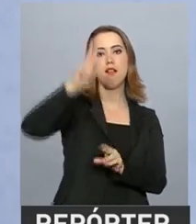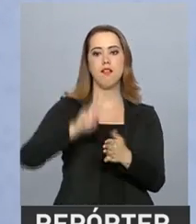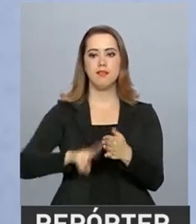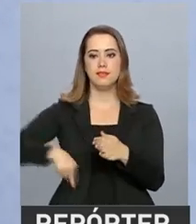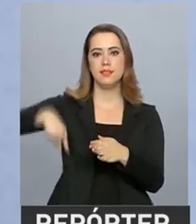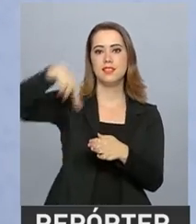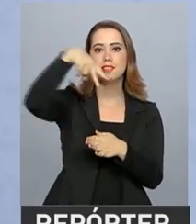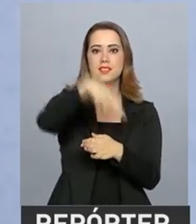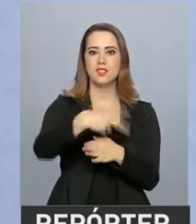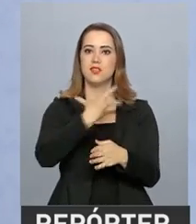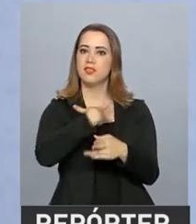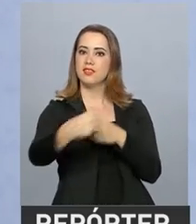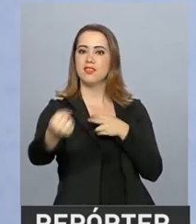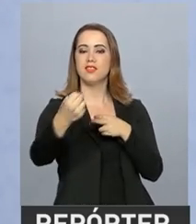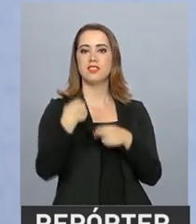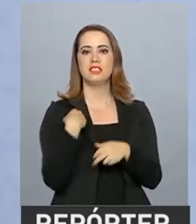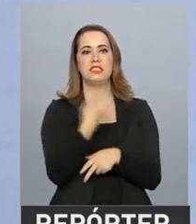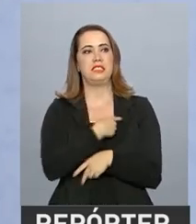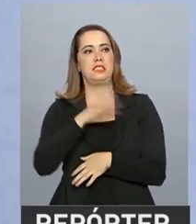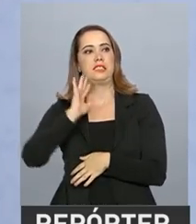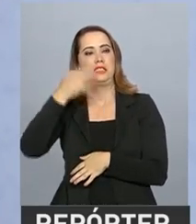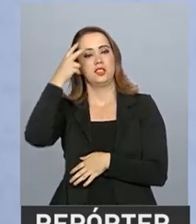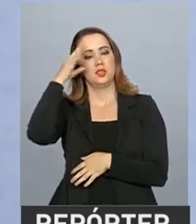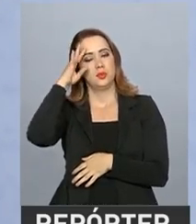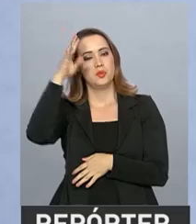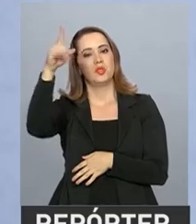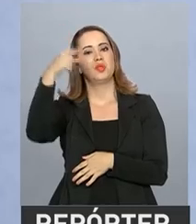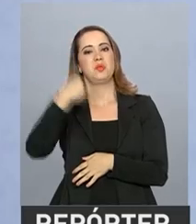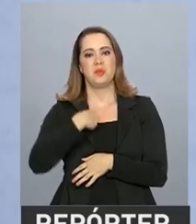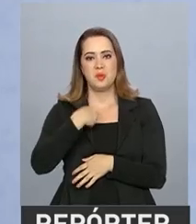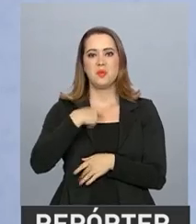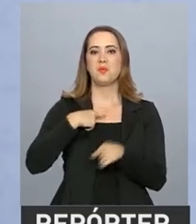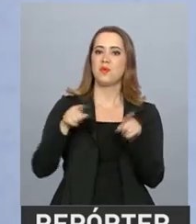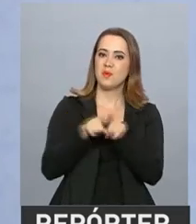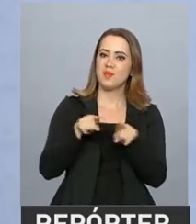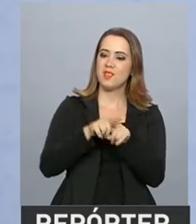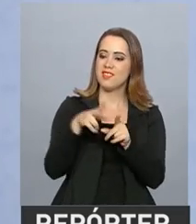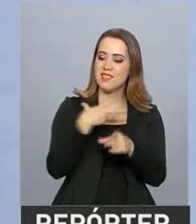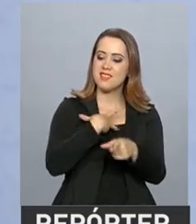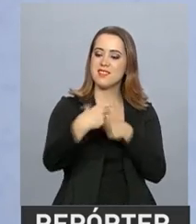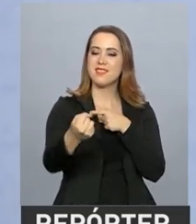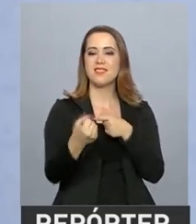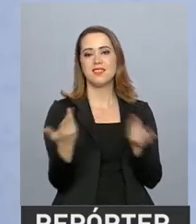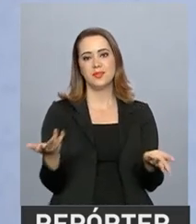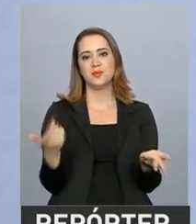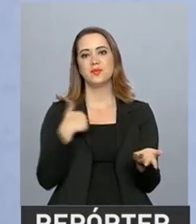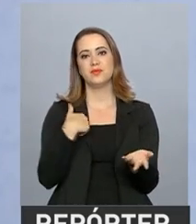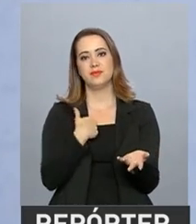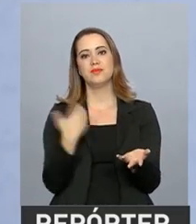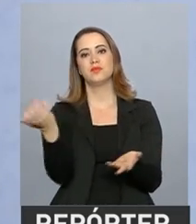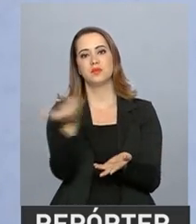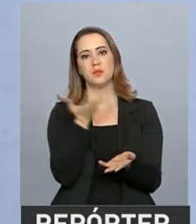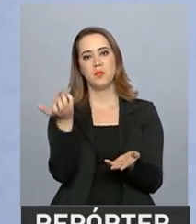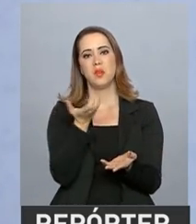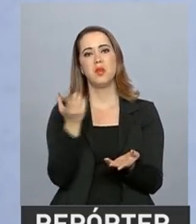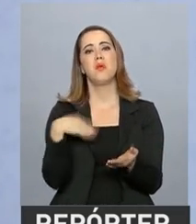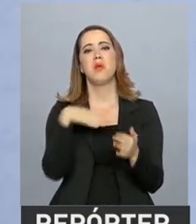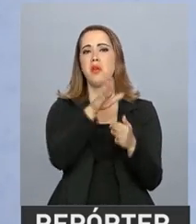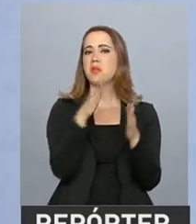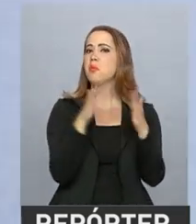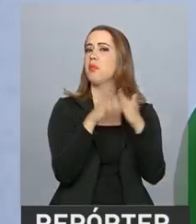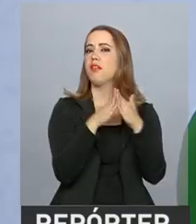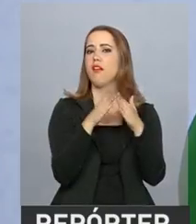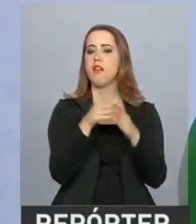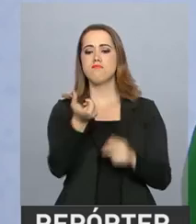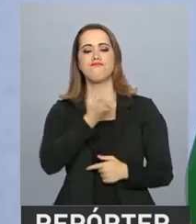laveni aí fiquei logo imaginando daqui a pouco vai ser minha vez e eu quero Lógico tá voltando para casa com medalhas no